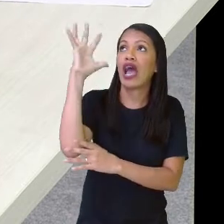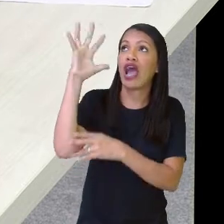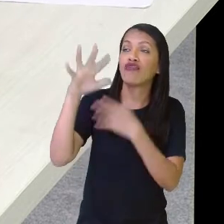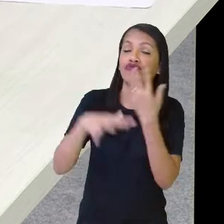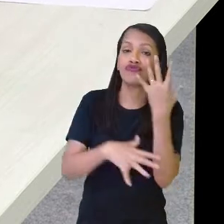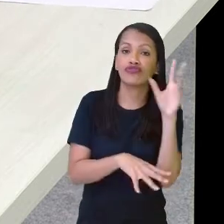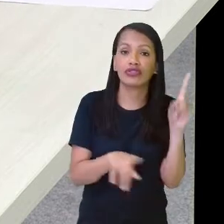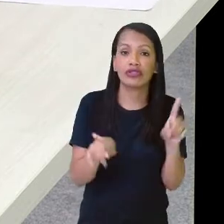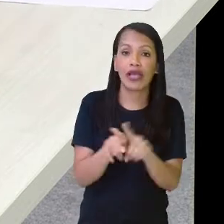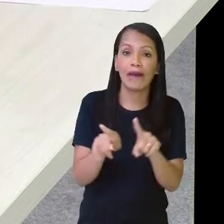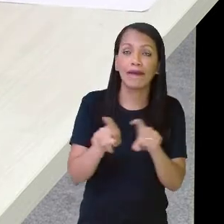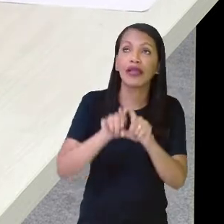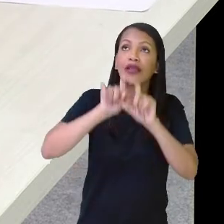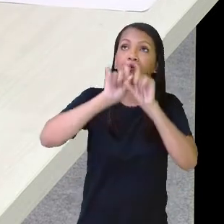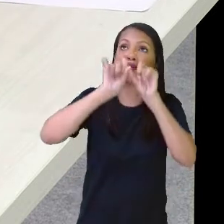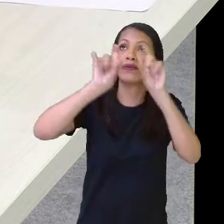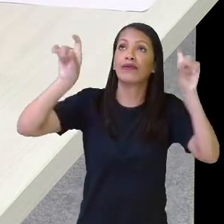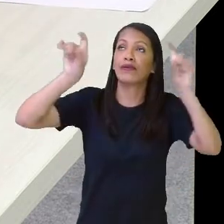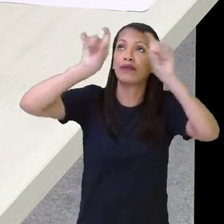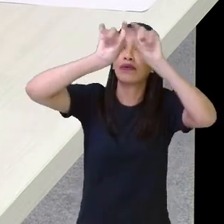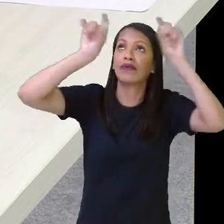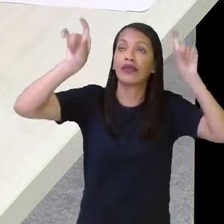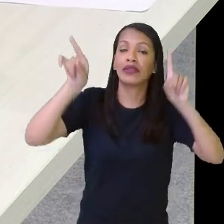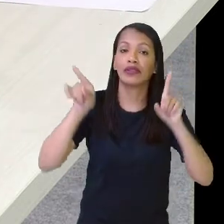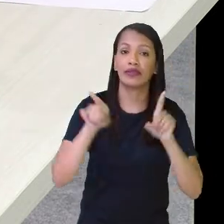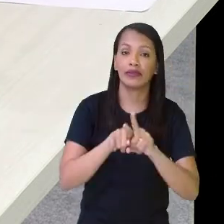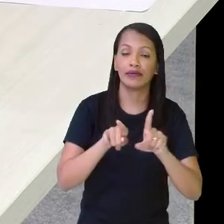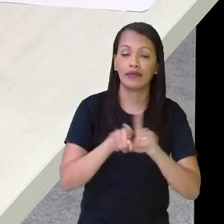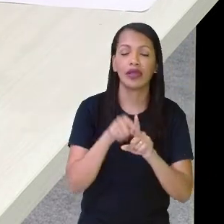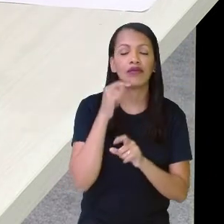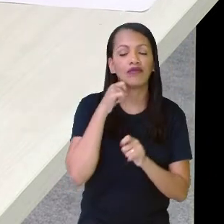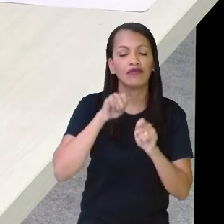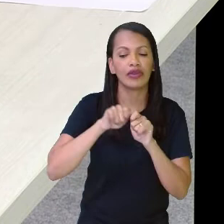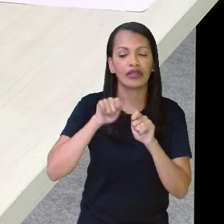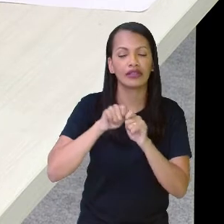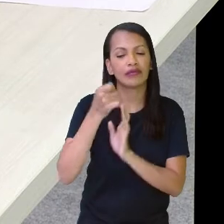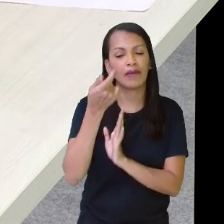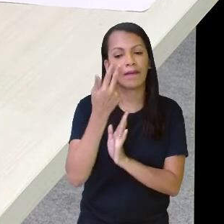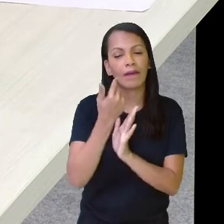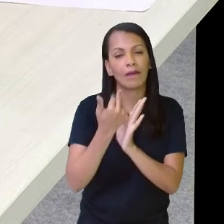também, plantações e tal. Então eu vou fazer aqui.